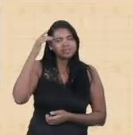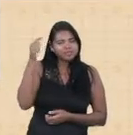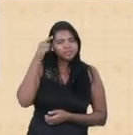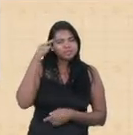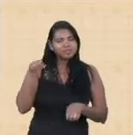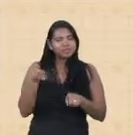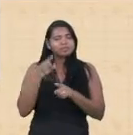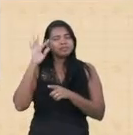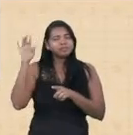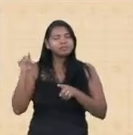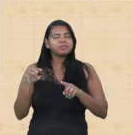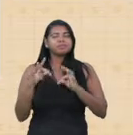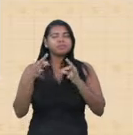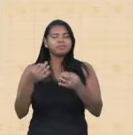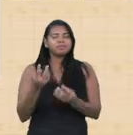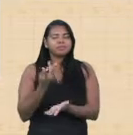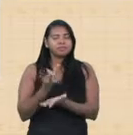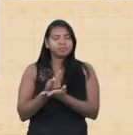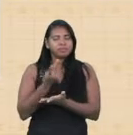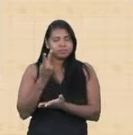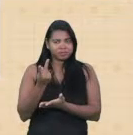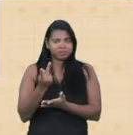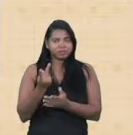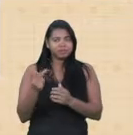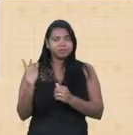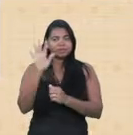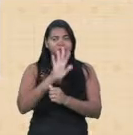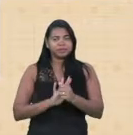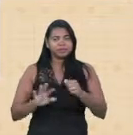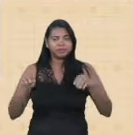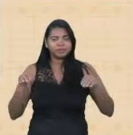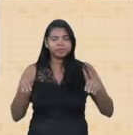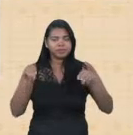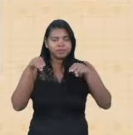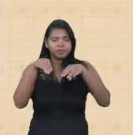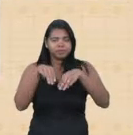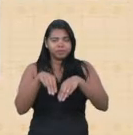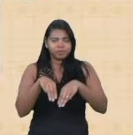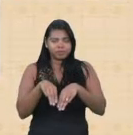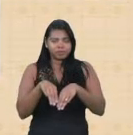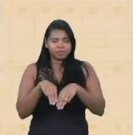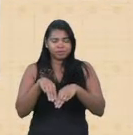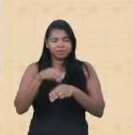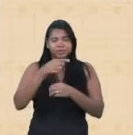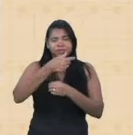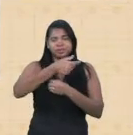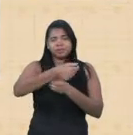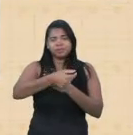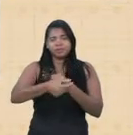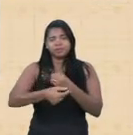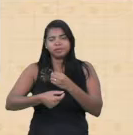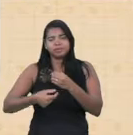isso. O que vamos fazer é gerar um campo magnético, fazendo com que essa partícula alfa comece a ter uma